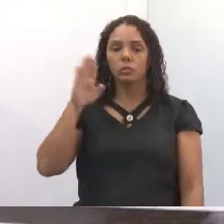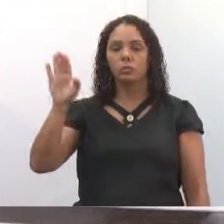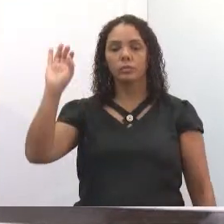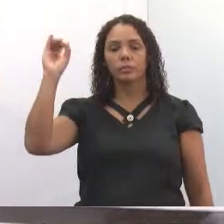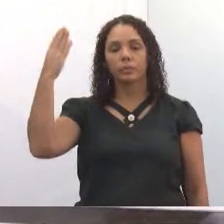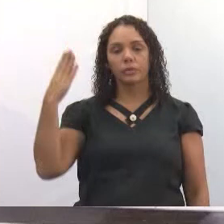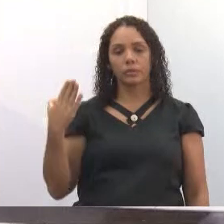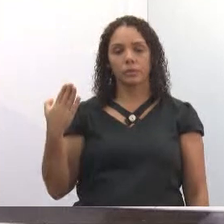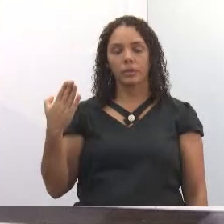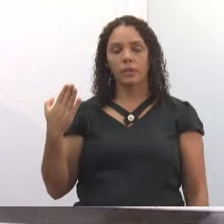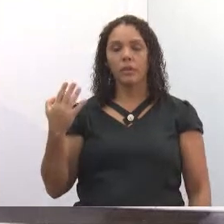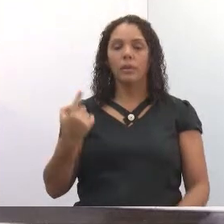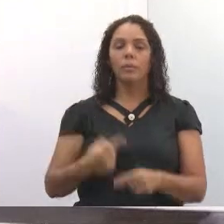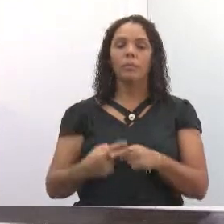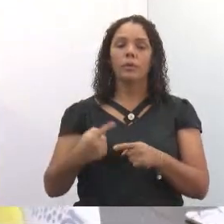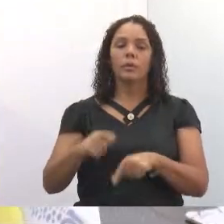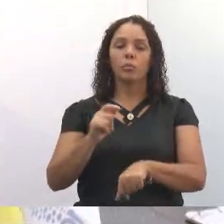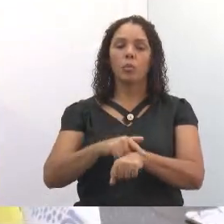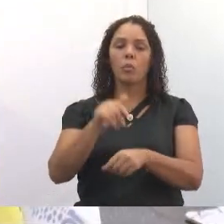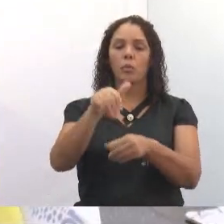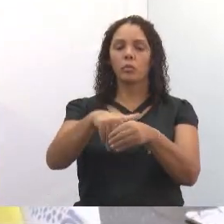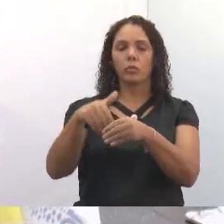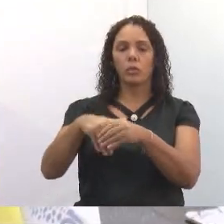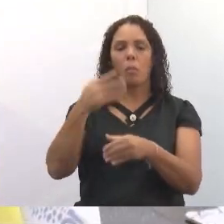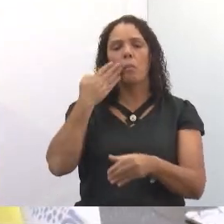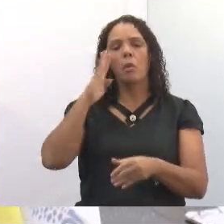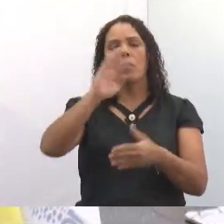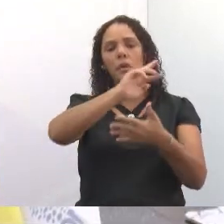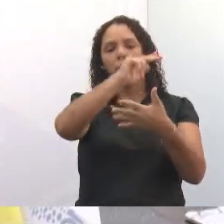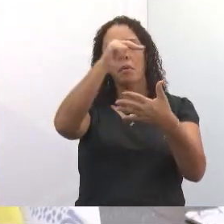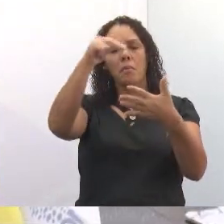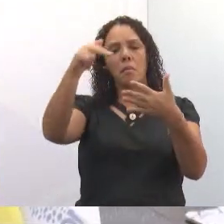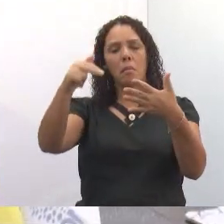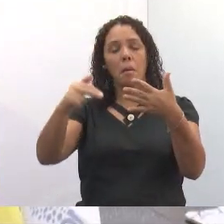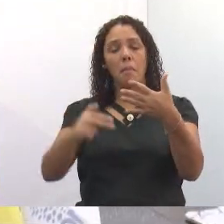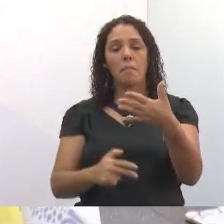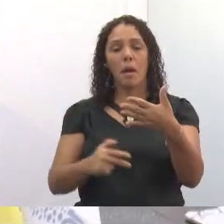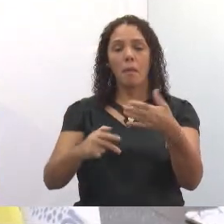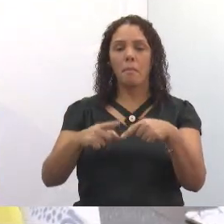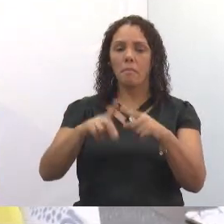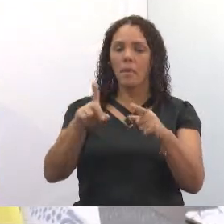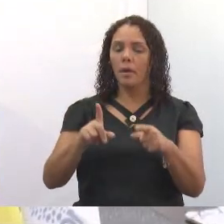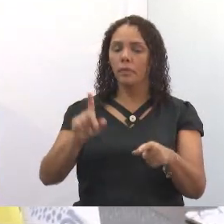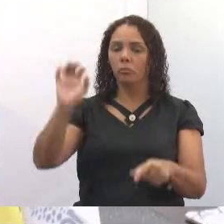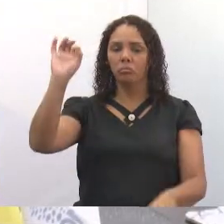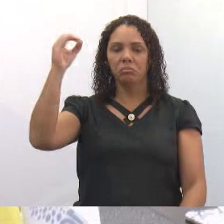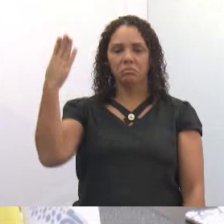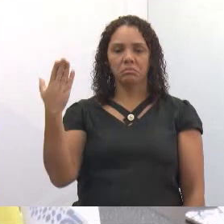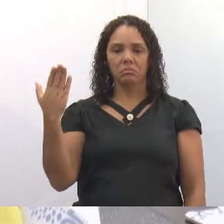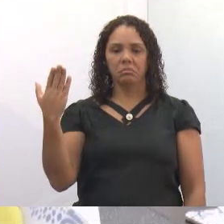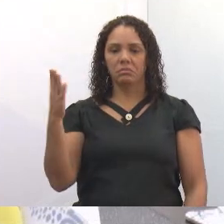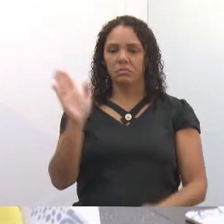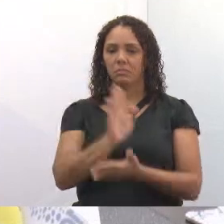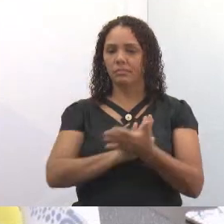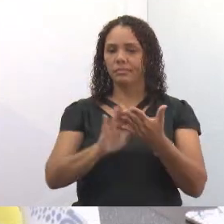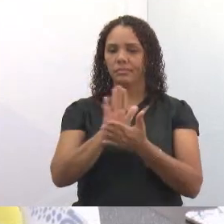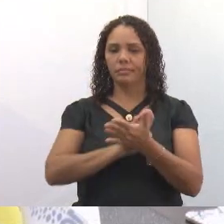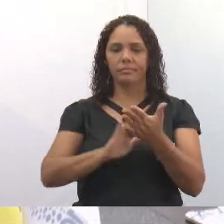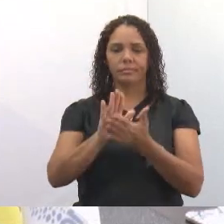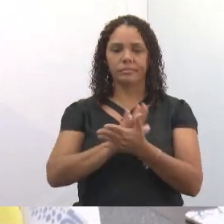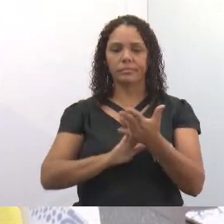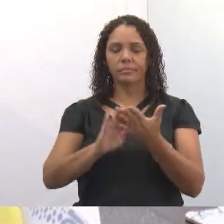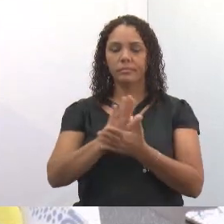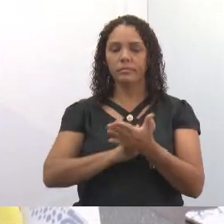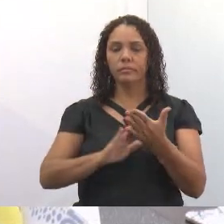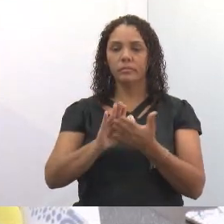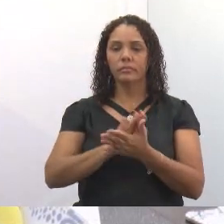de campanha e nem efetivaram os compromissos assumidos, ora publicamente, através dos